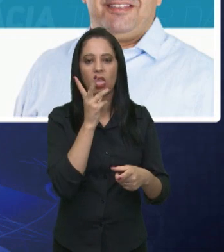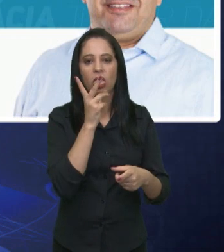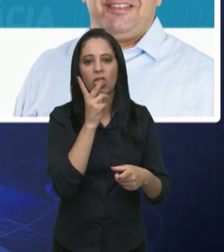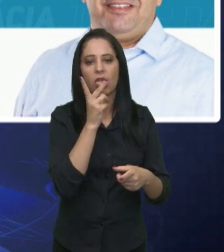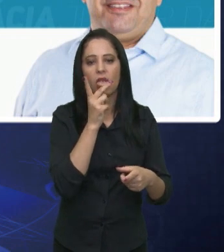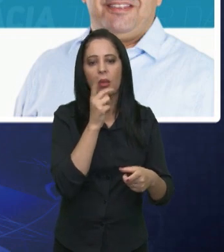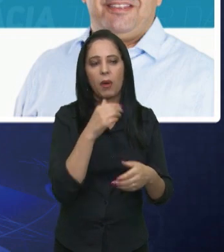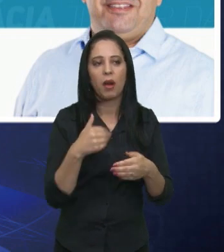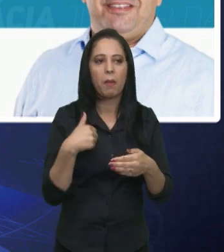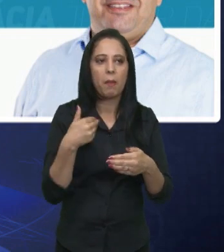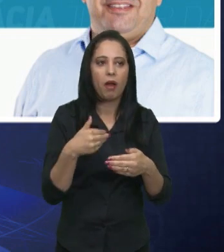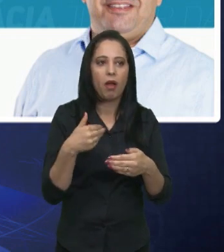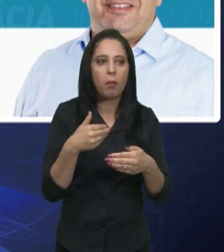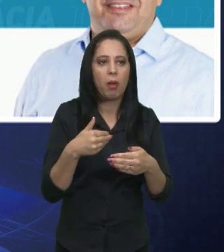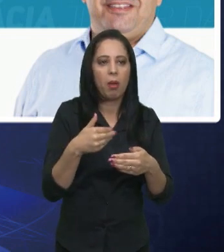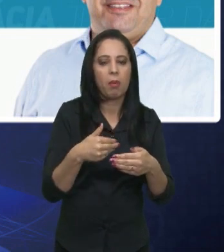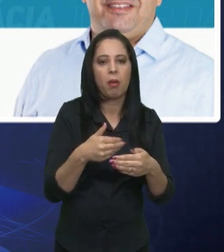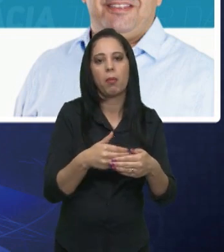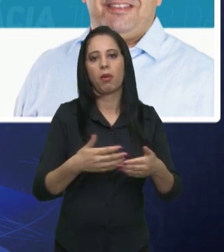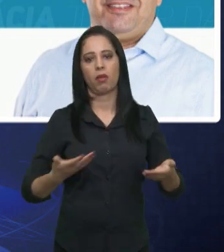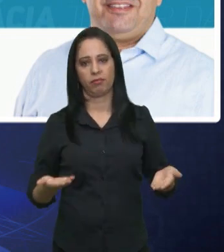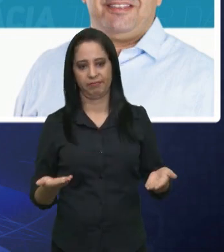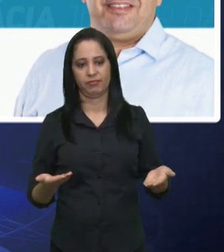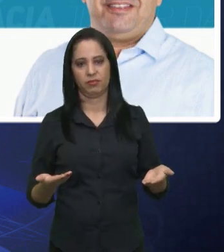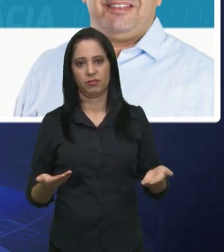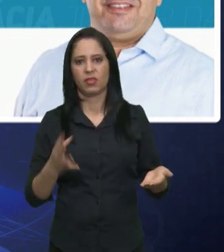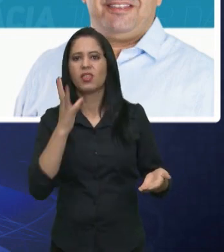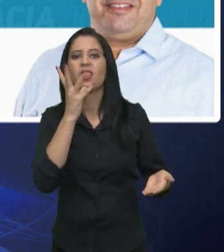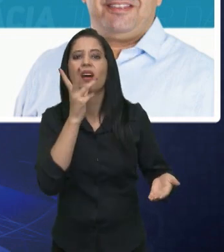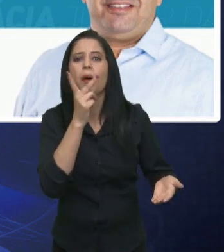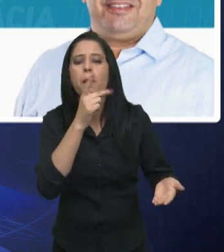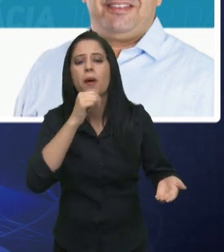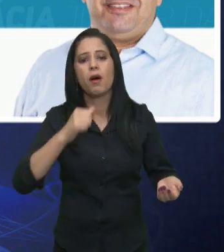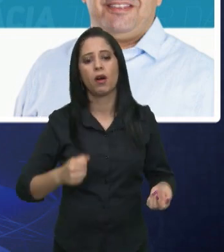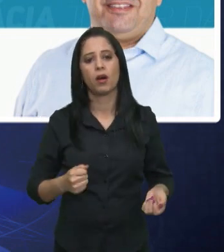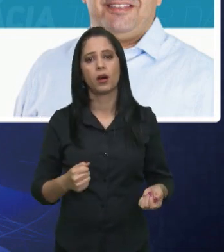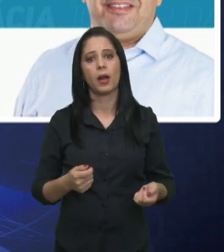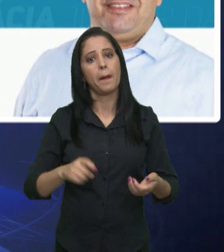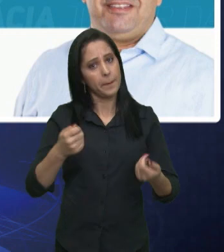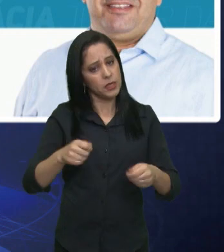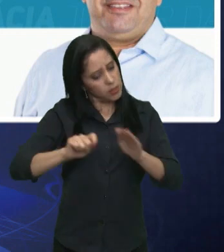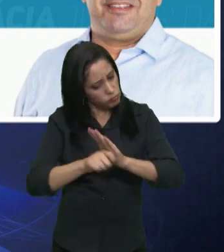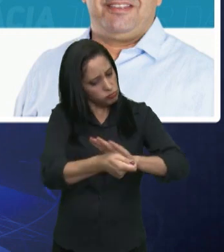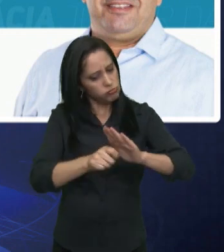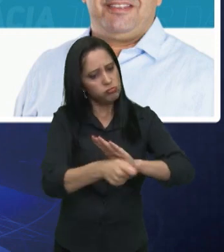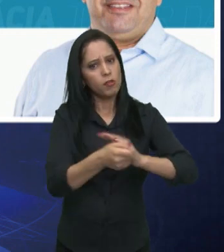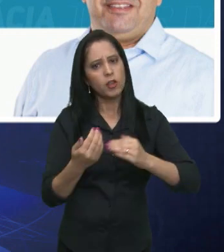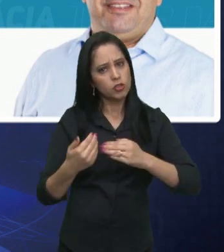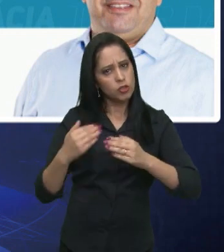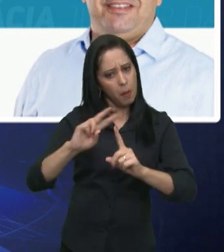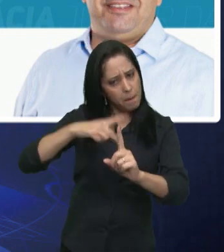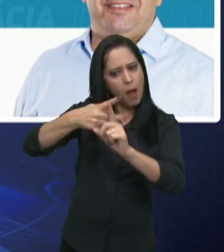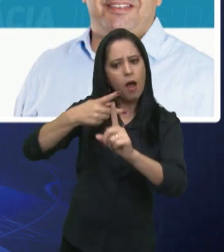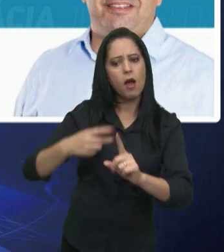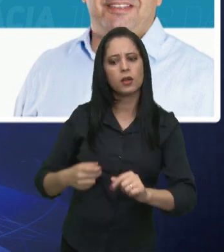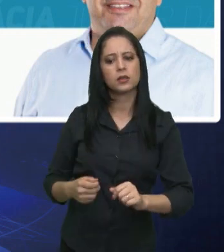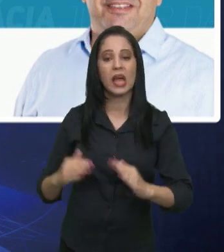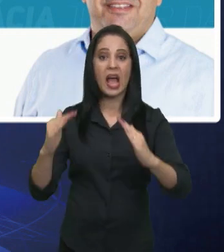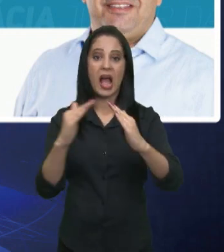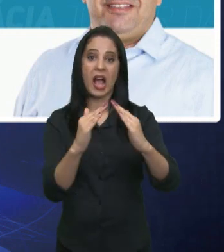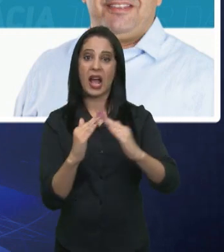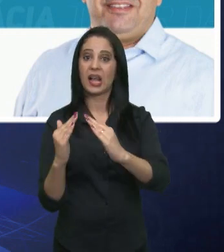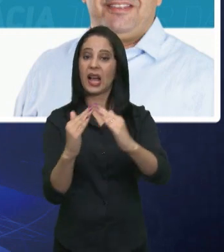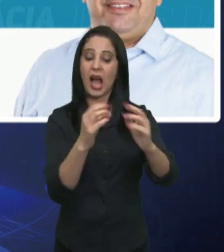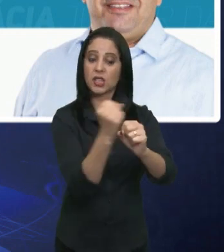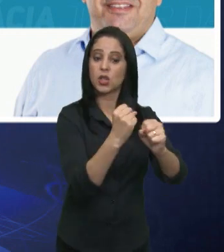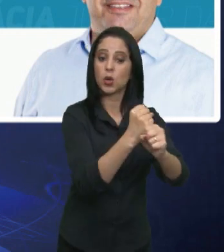escritura, ao meu ver, na minha opinião, está lenta. Poderia ter um investimento maior. Casas populares. A